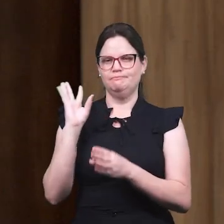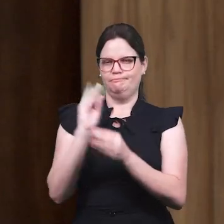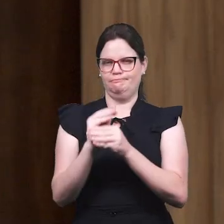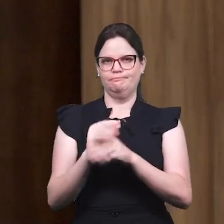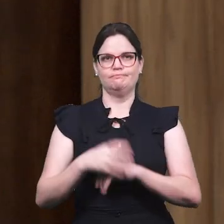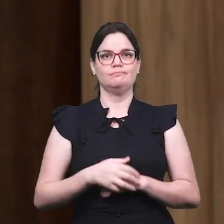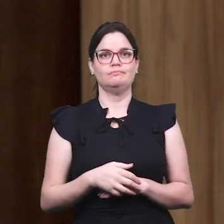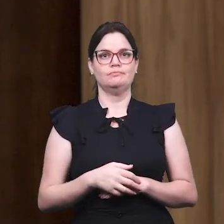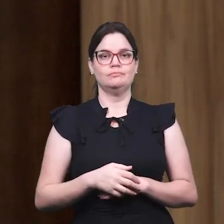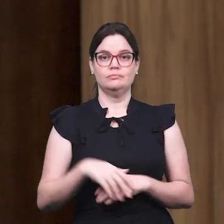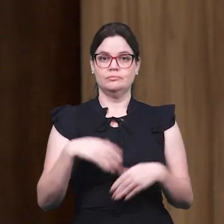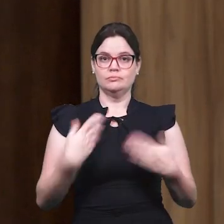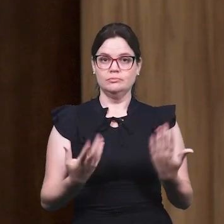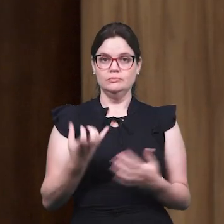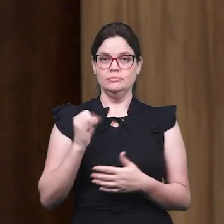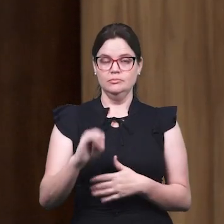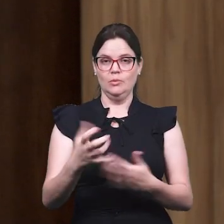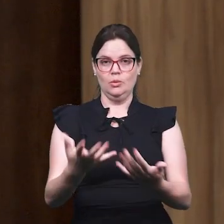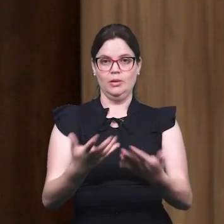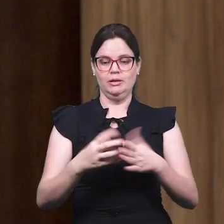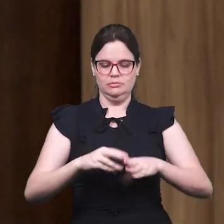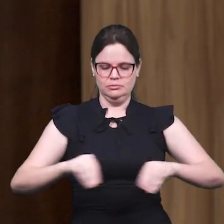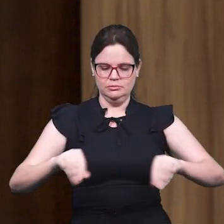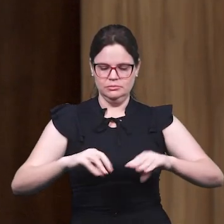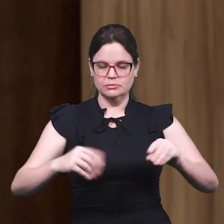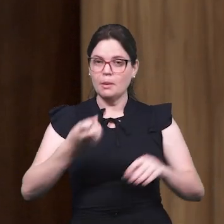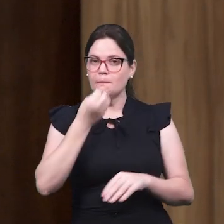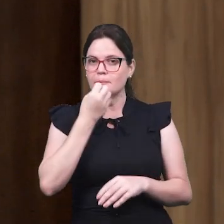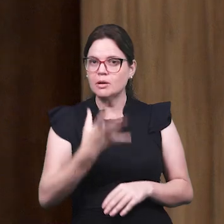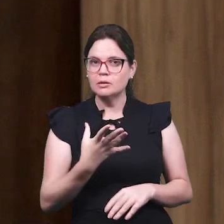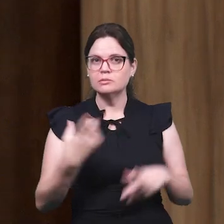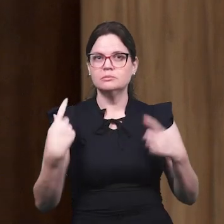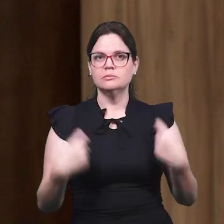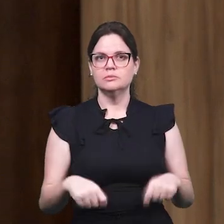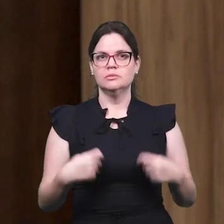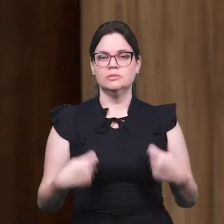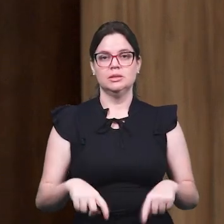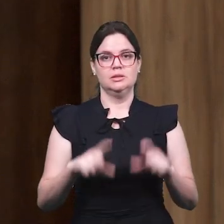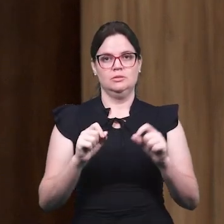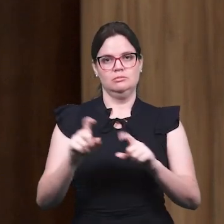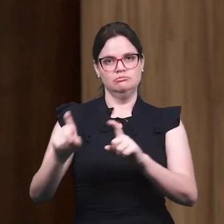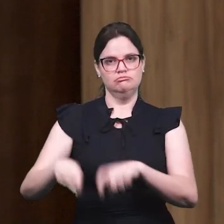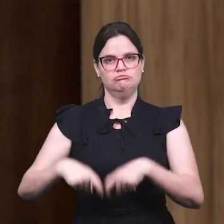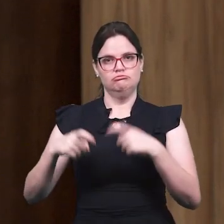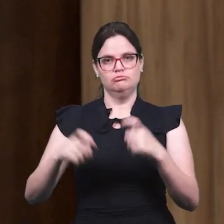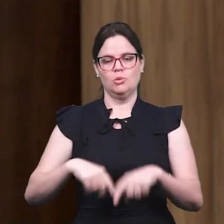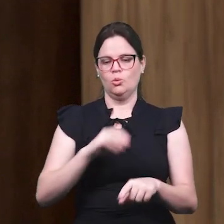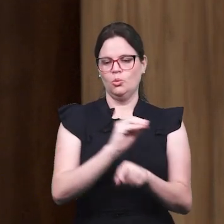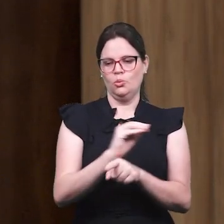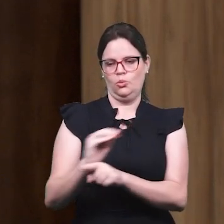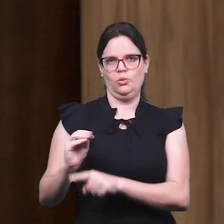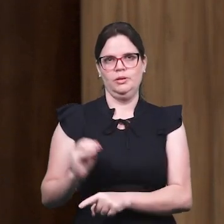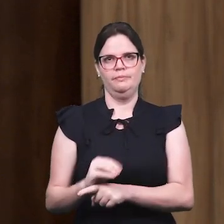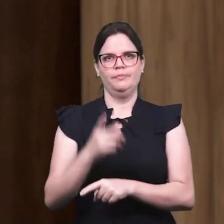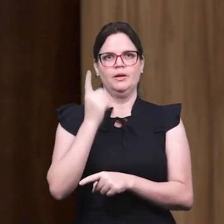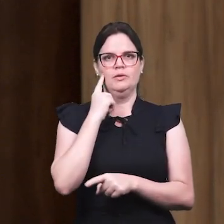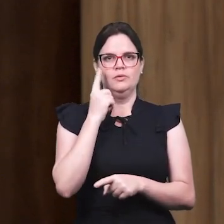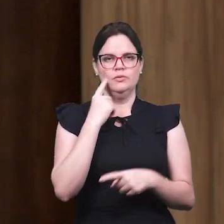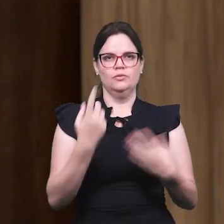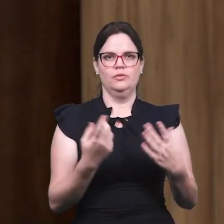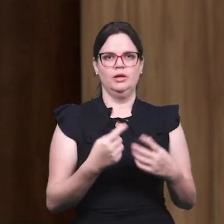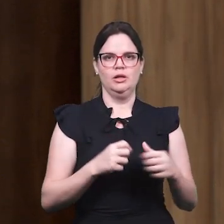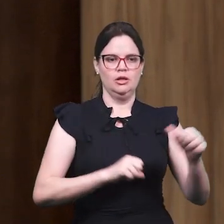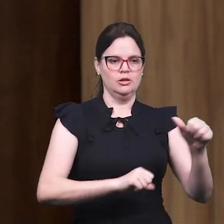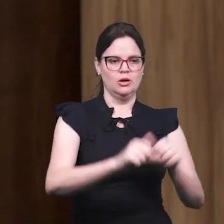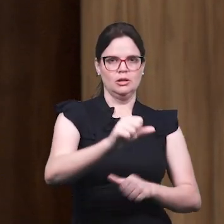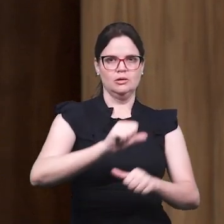ver que para manter um solo saudável, a gente precisa, o agricultor ali precisa fazer uma rotação da